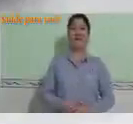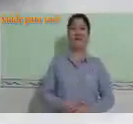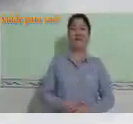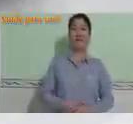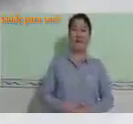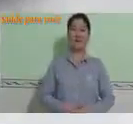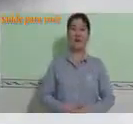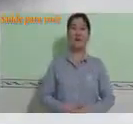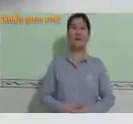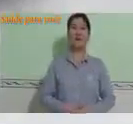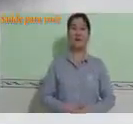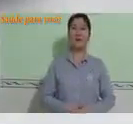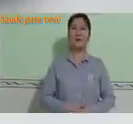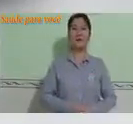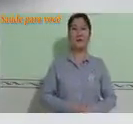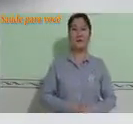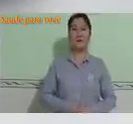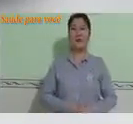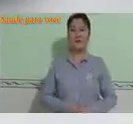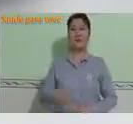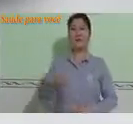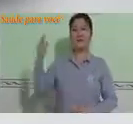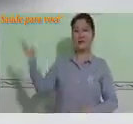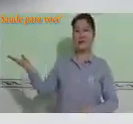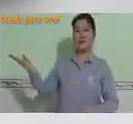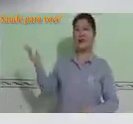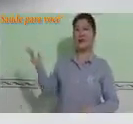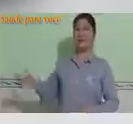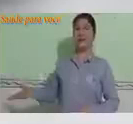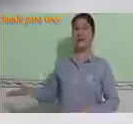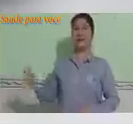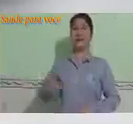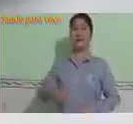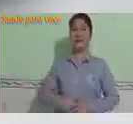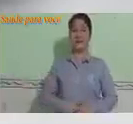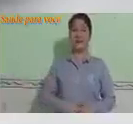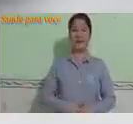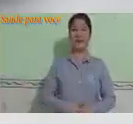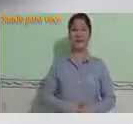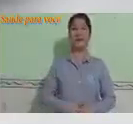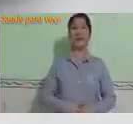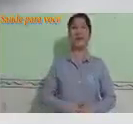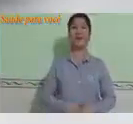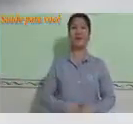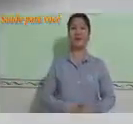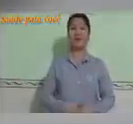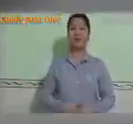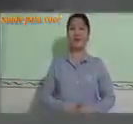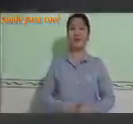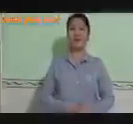No entanto, quando a amnésia é decorrente de eventos traumáticos, como perda de um parente ou amigo ou